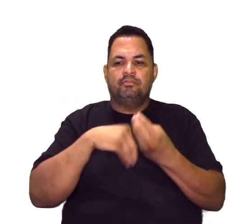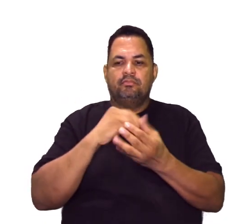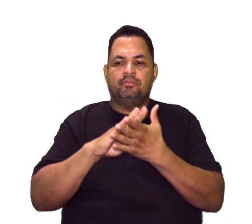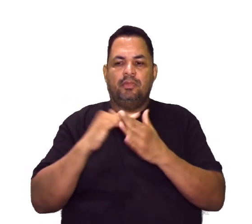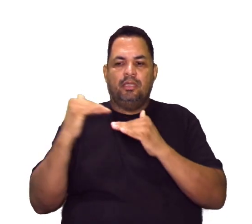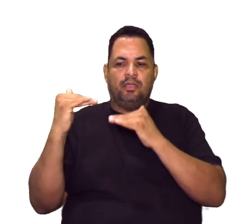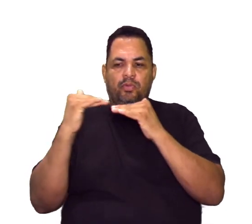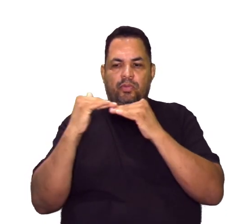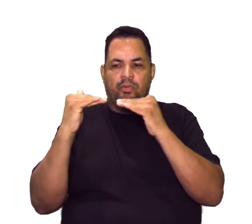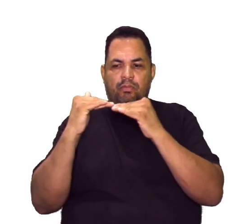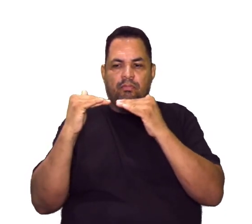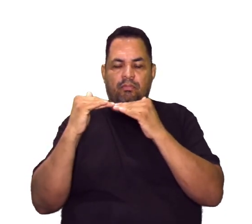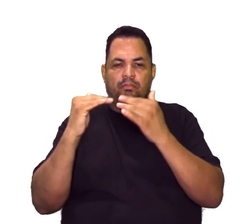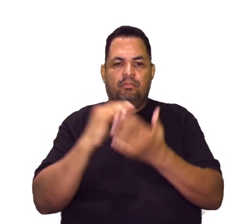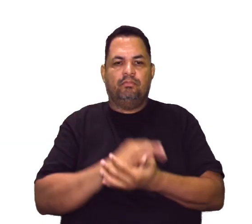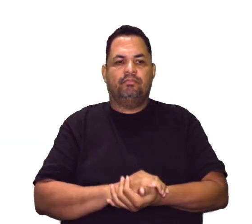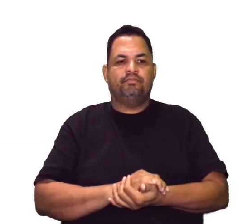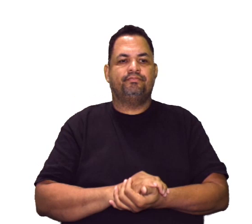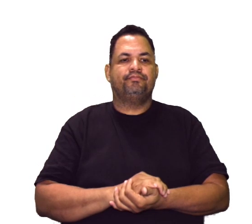mistura homogênea.